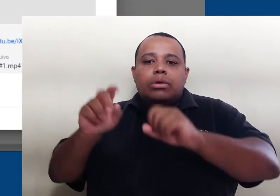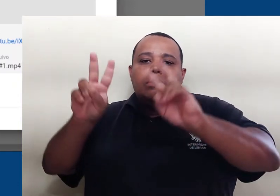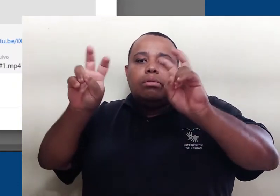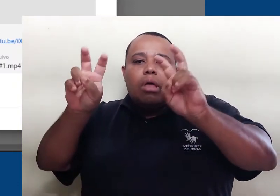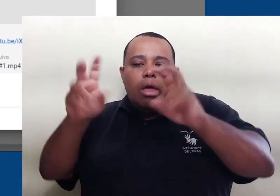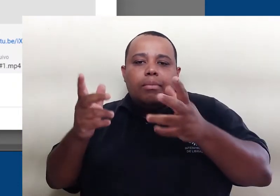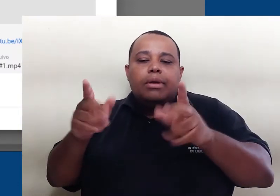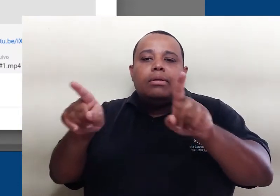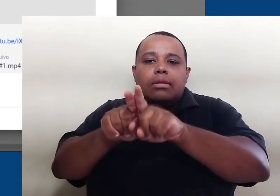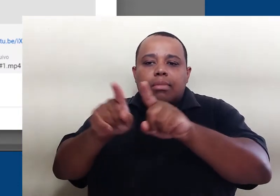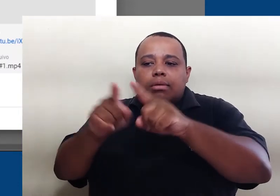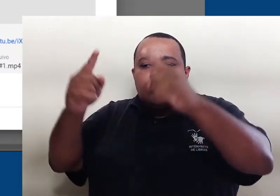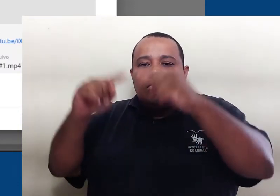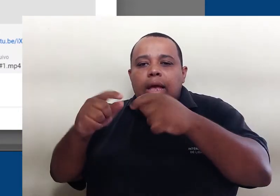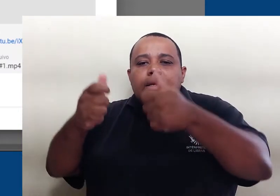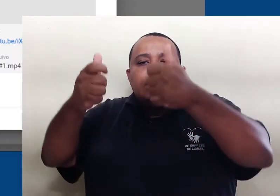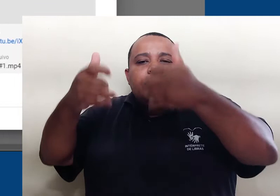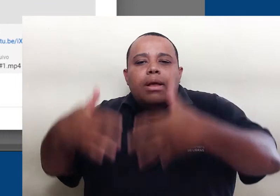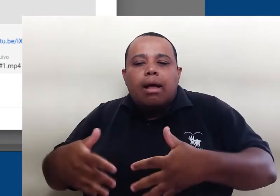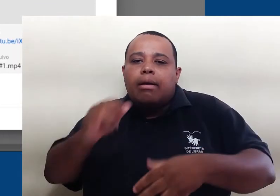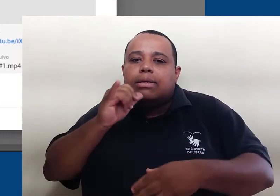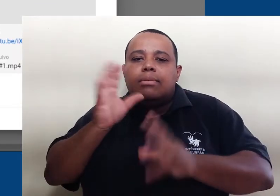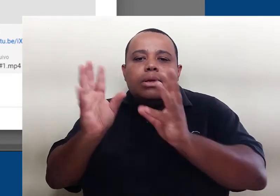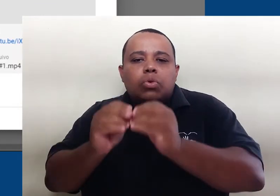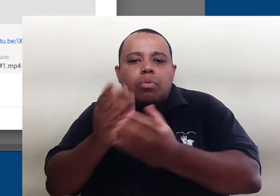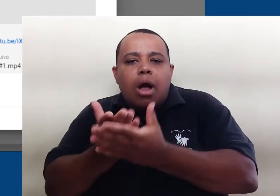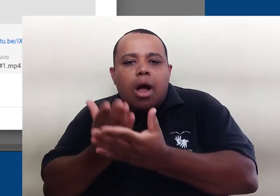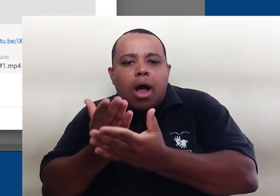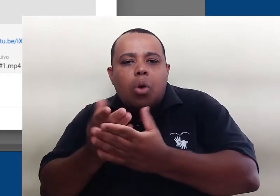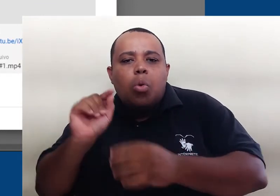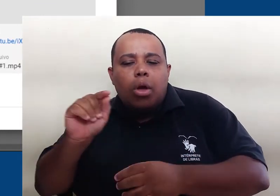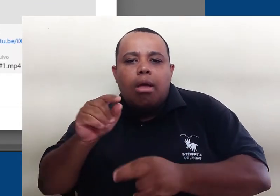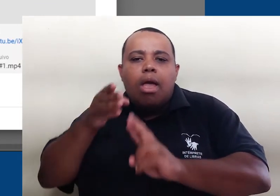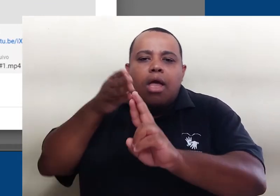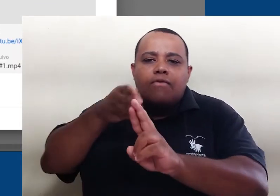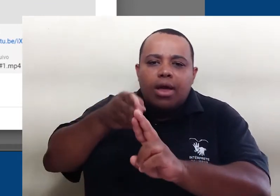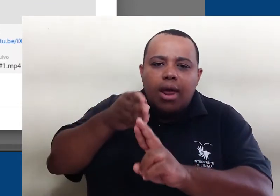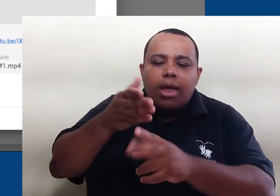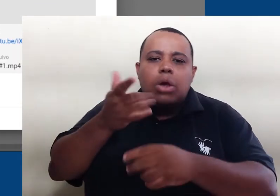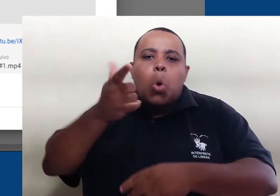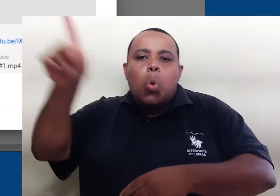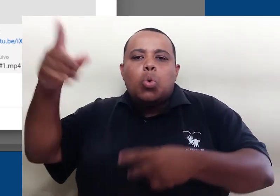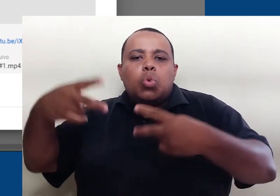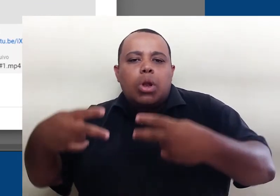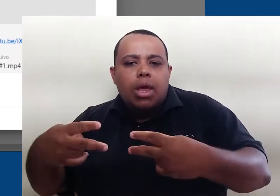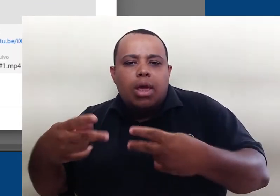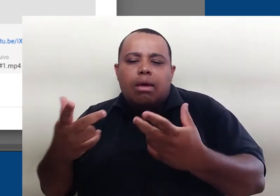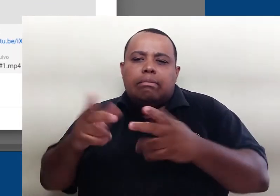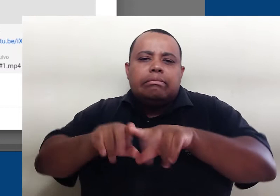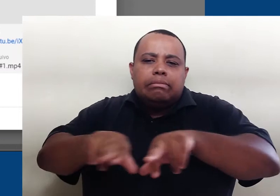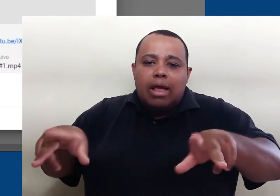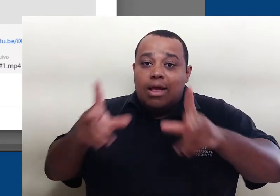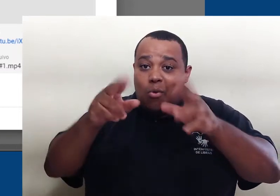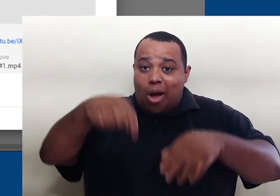do seu vídeo, que aí você pode fazer um resumão da aula, você pode colocar referências, você pode colocar links úteis, igual a gente tem feito nessas aulas, a